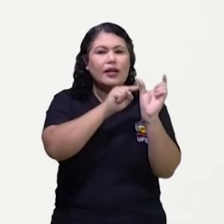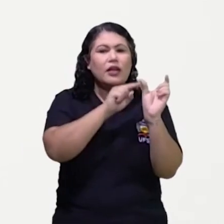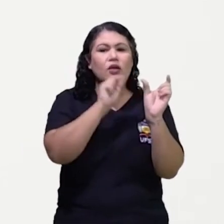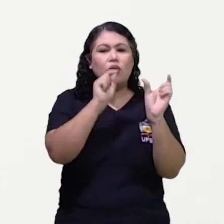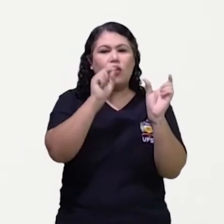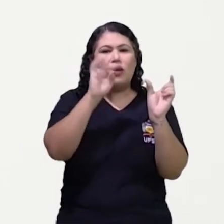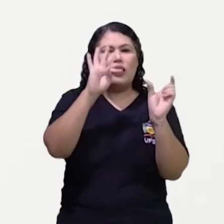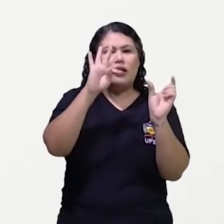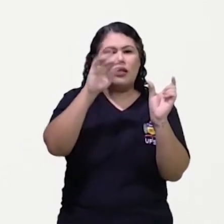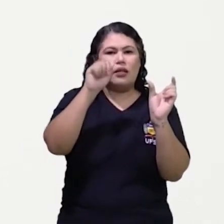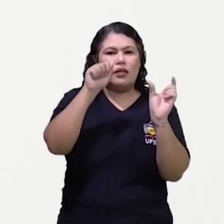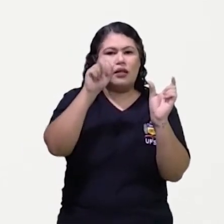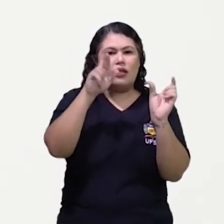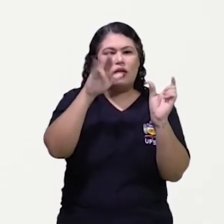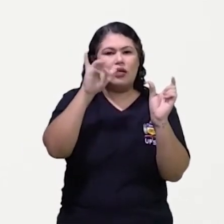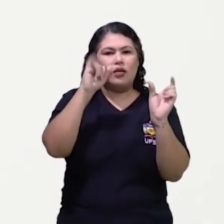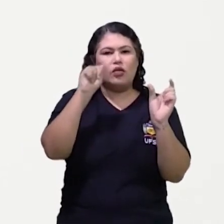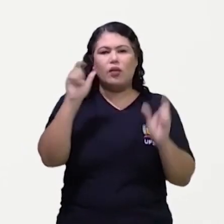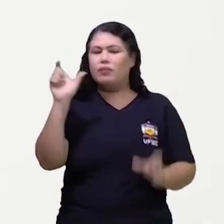Secretaria.